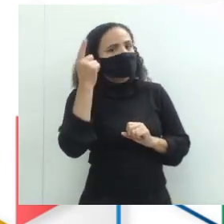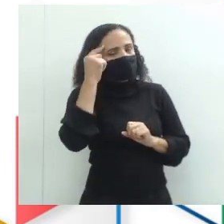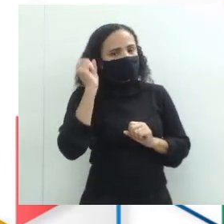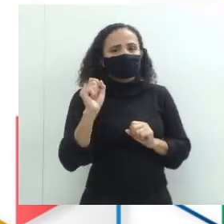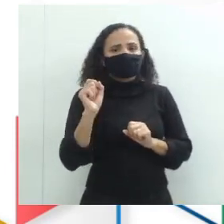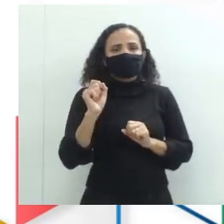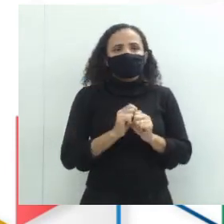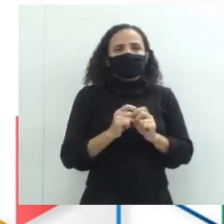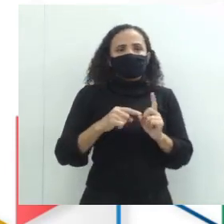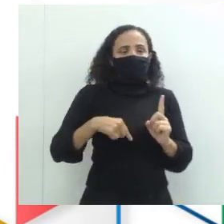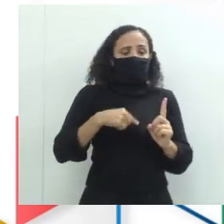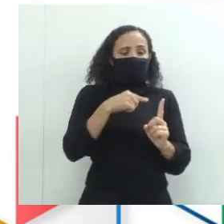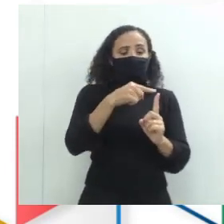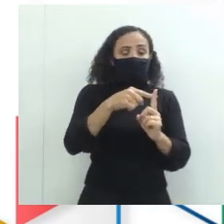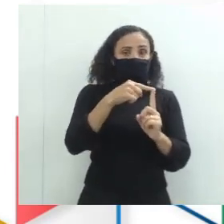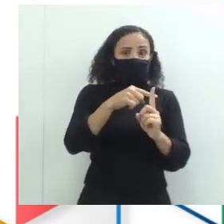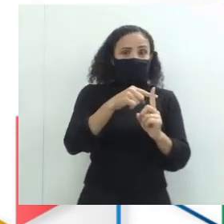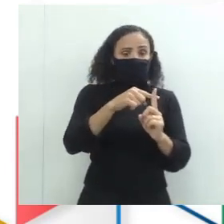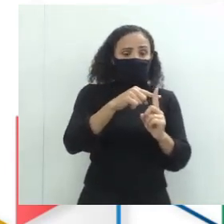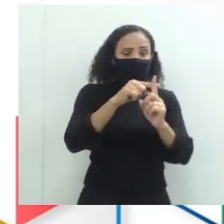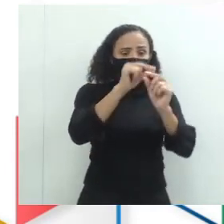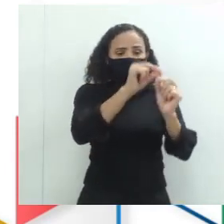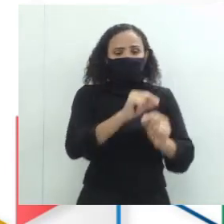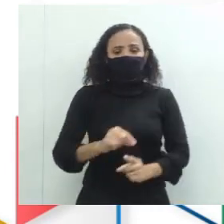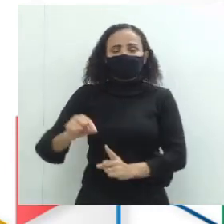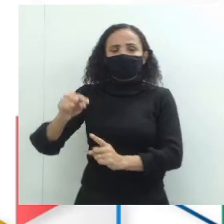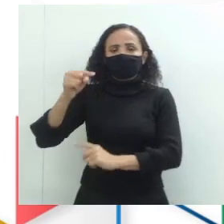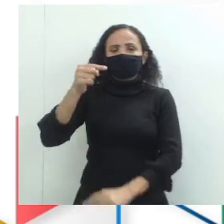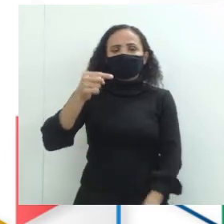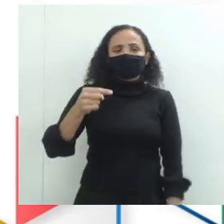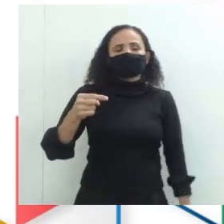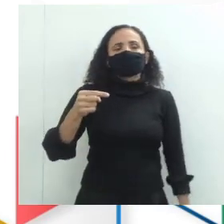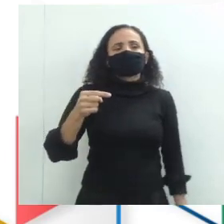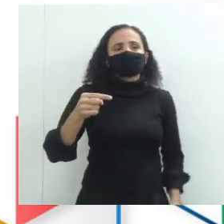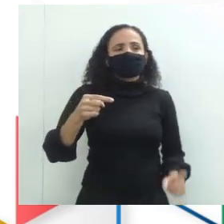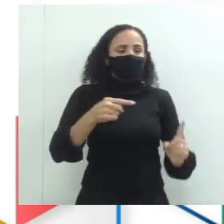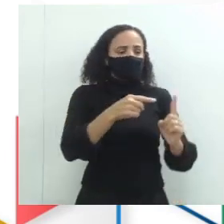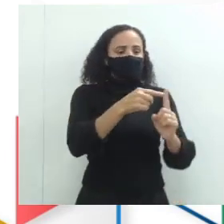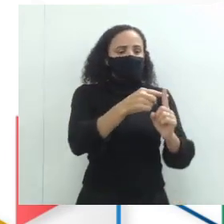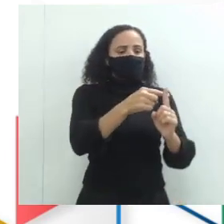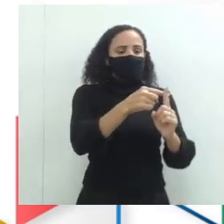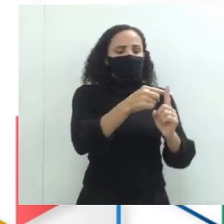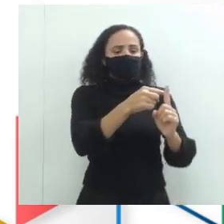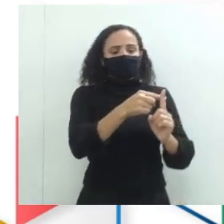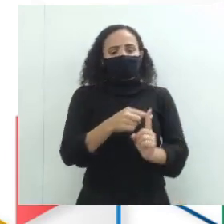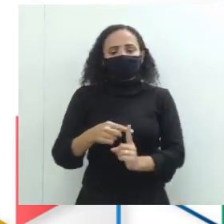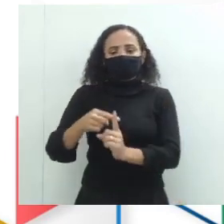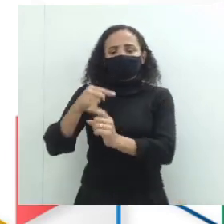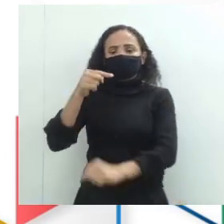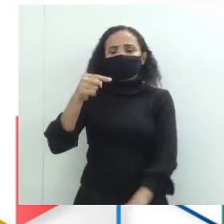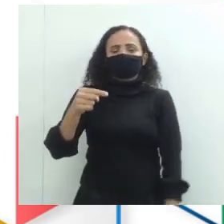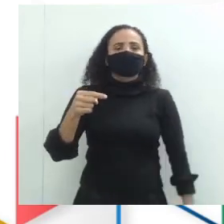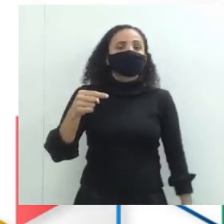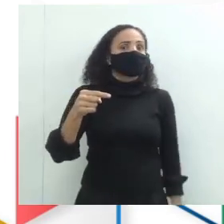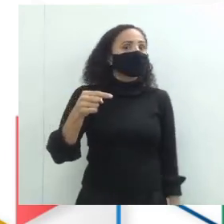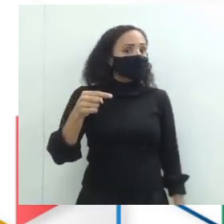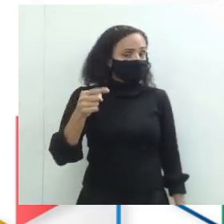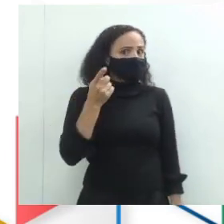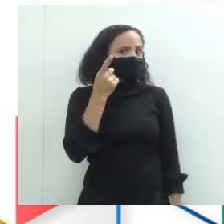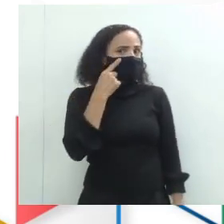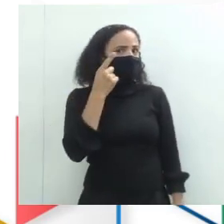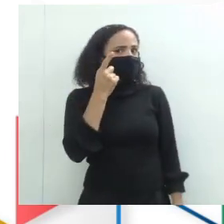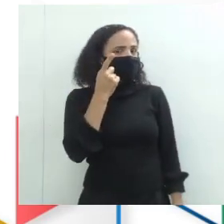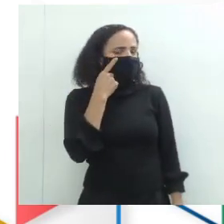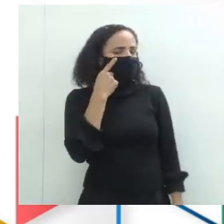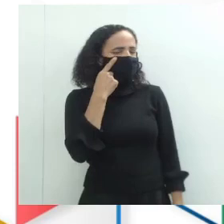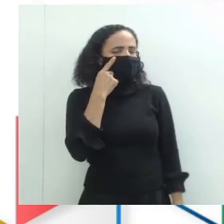Ele era mais, ele passa a ser menos. Ele inverte o valor. Então, quando eu jogo ele para o outro lado, eu vou ter